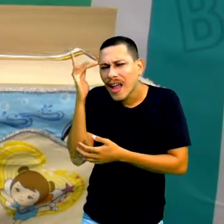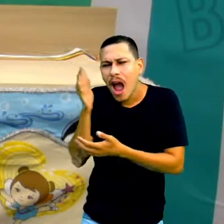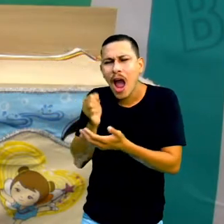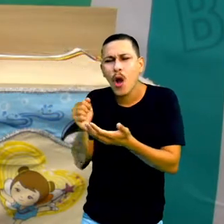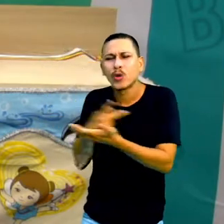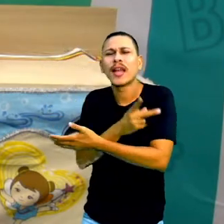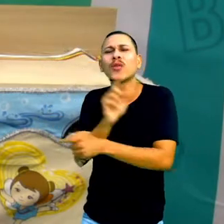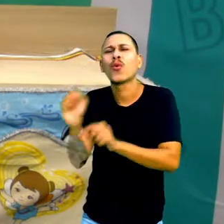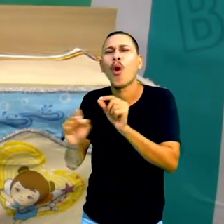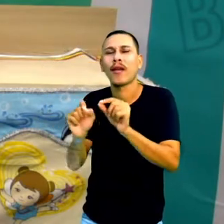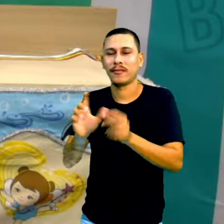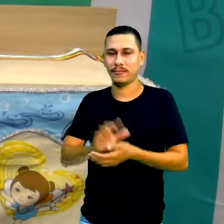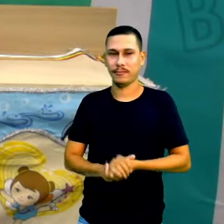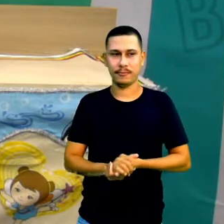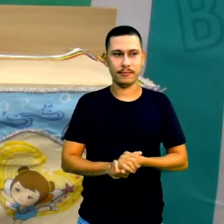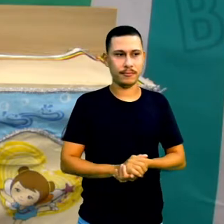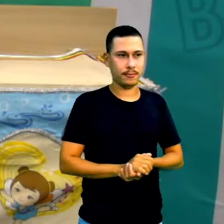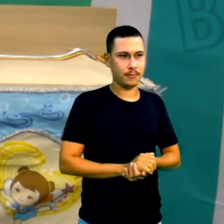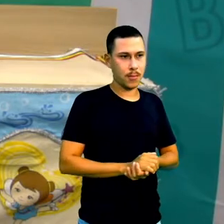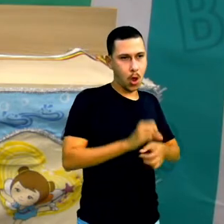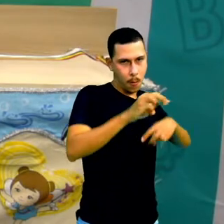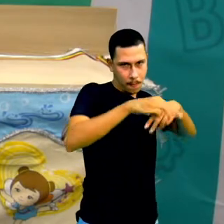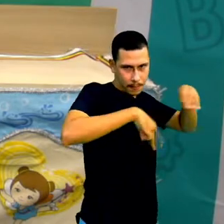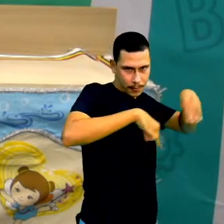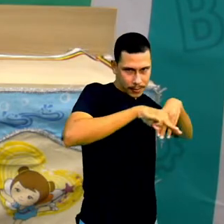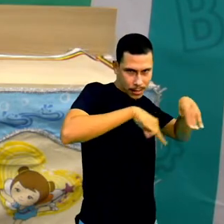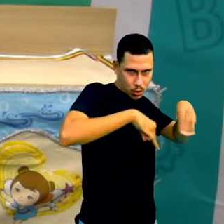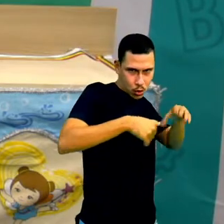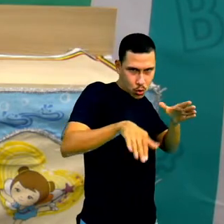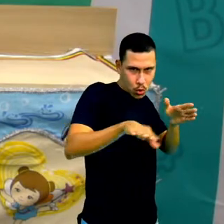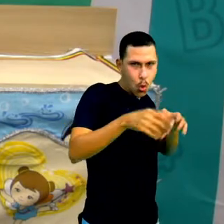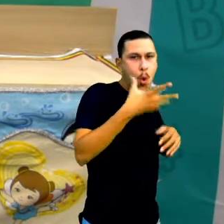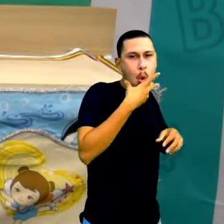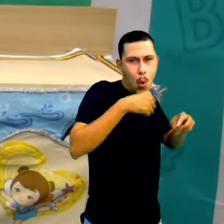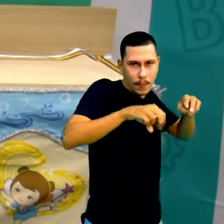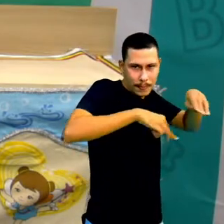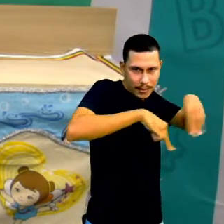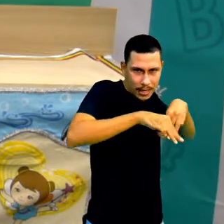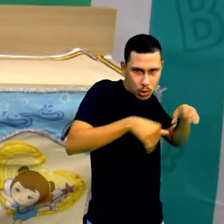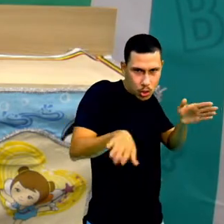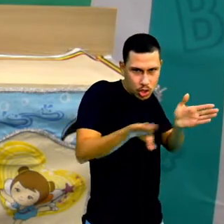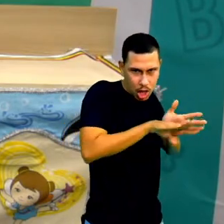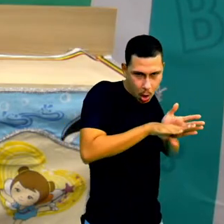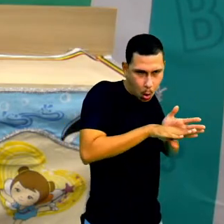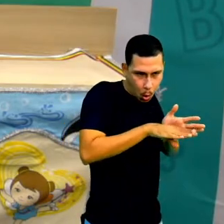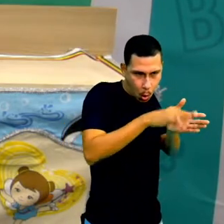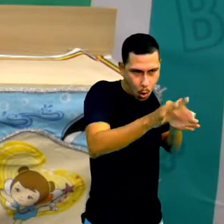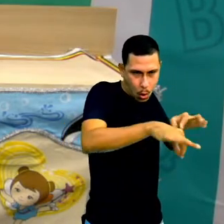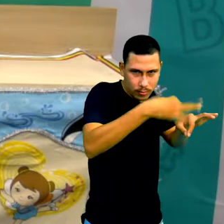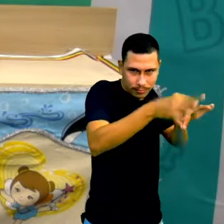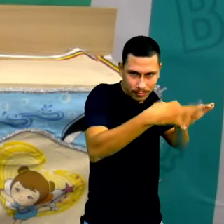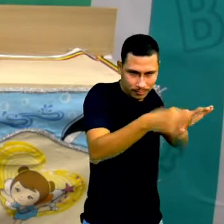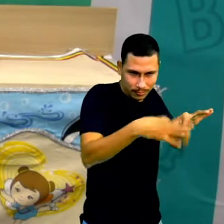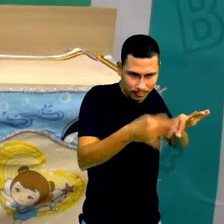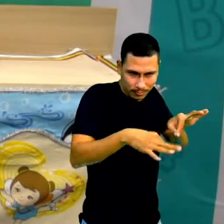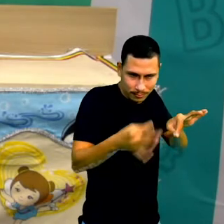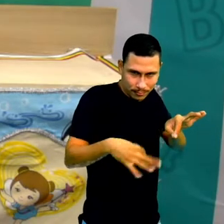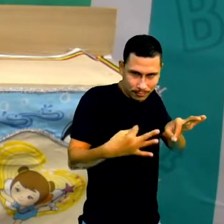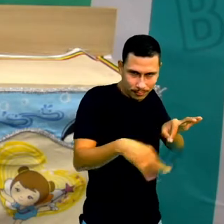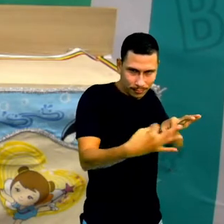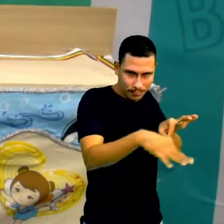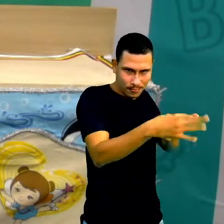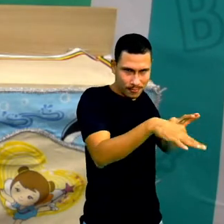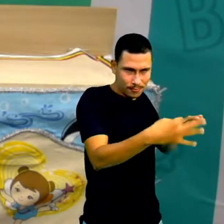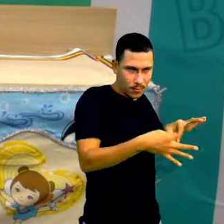O ministro chegou em frente ao tear, no caso, em frente à máquina de costura, tá, gente? Tia Lê vai falar